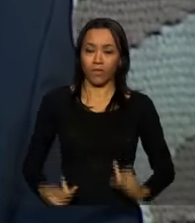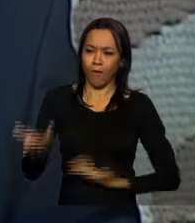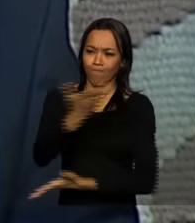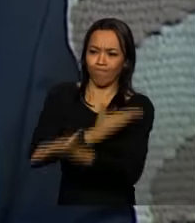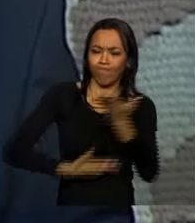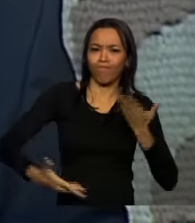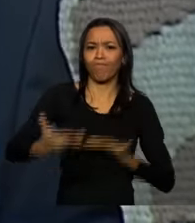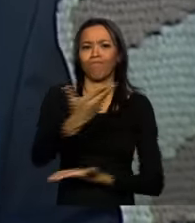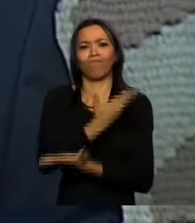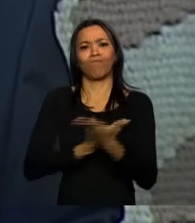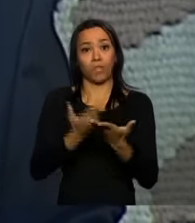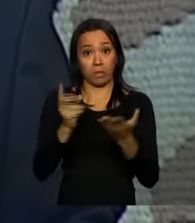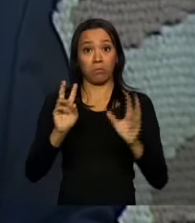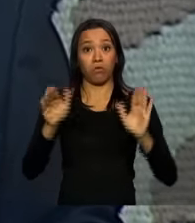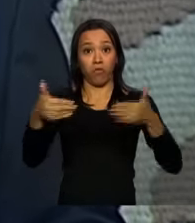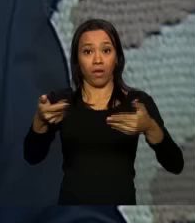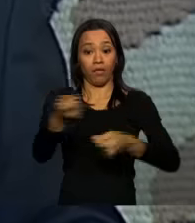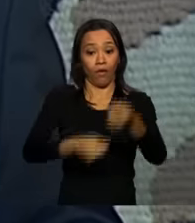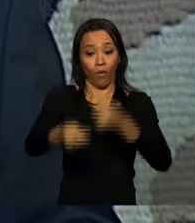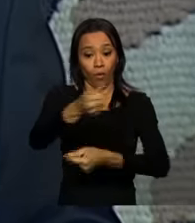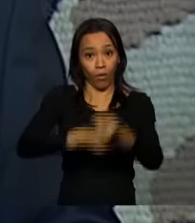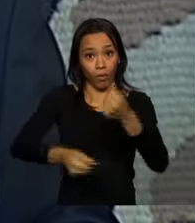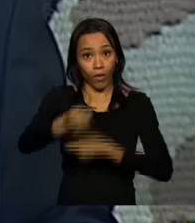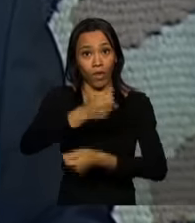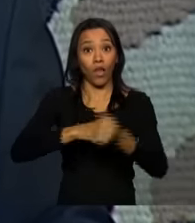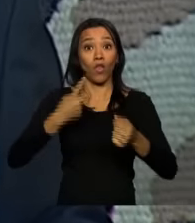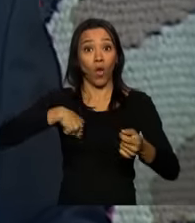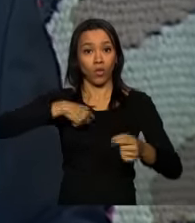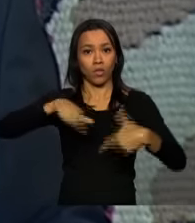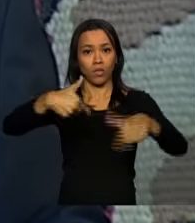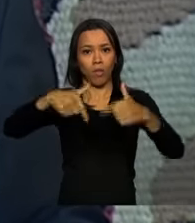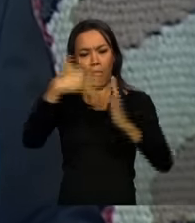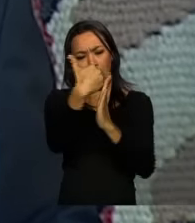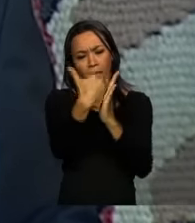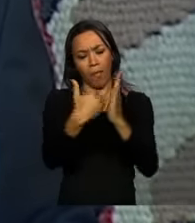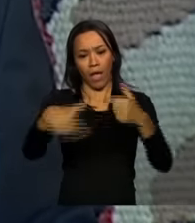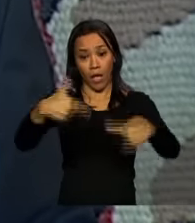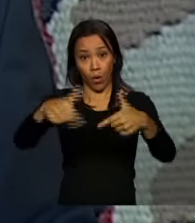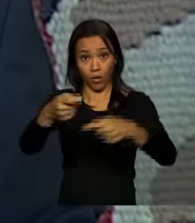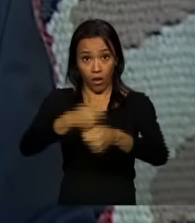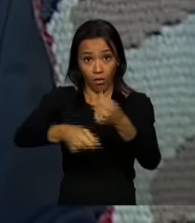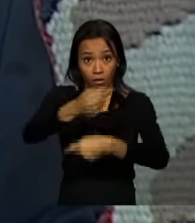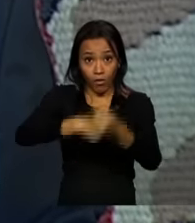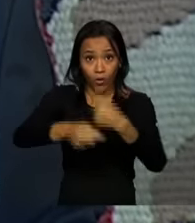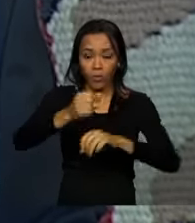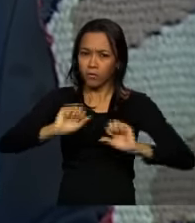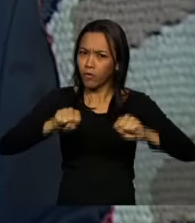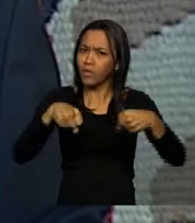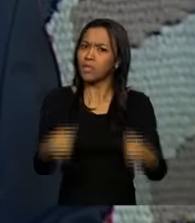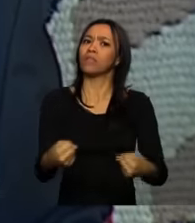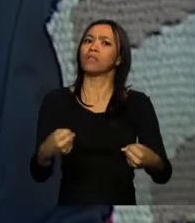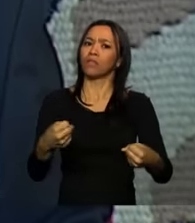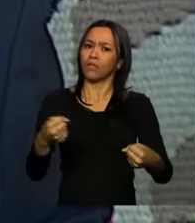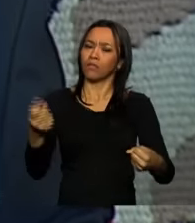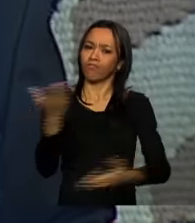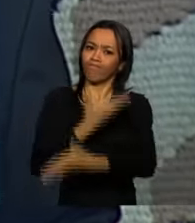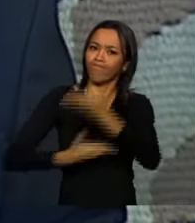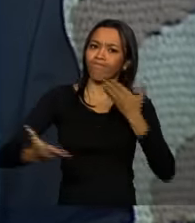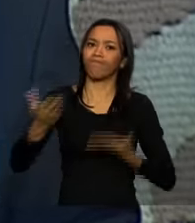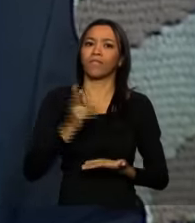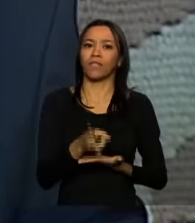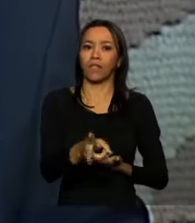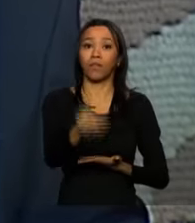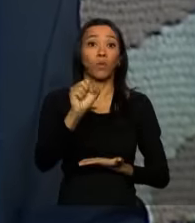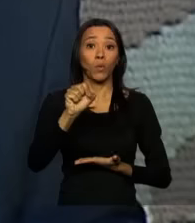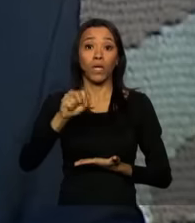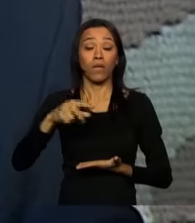de alta densidade econômica. Nossa agenda econômica bilateral tem se fortalecido com o tempo, o que se expressa no